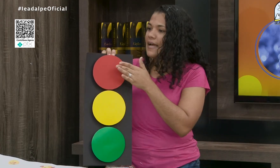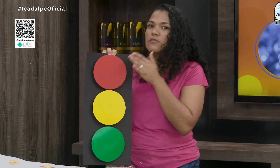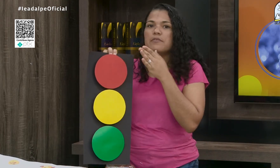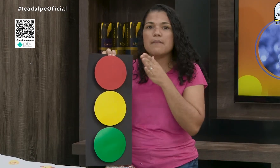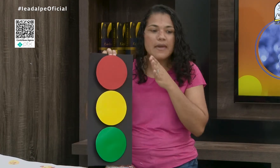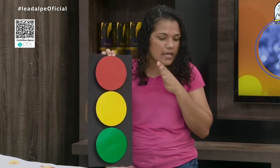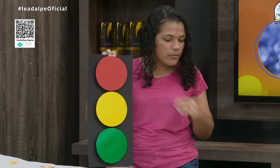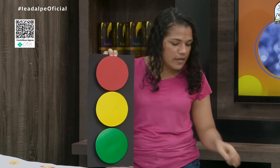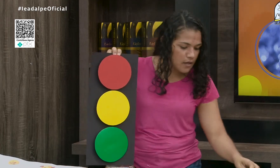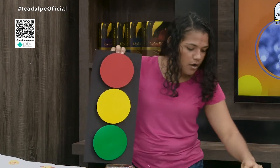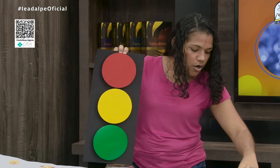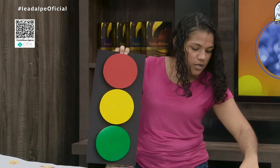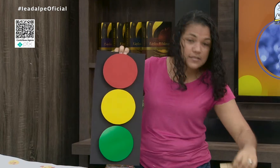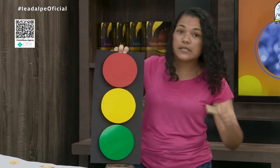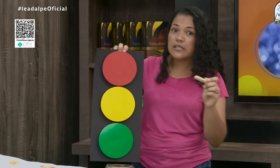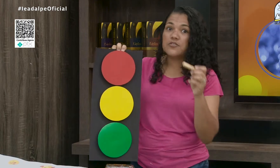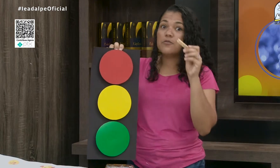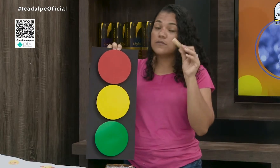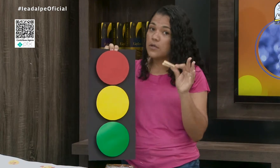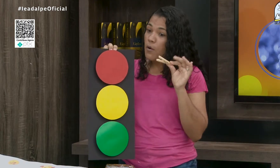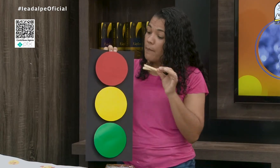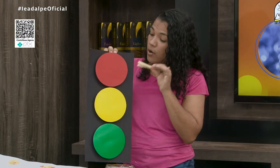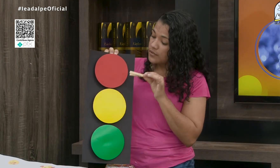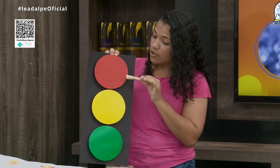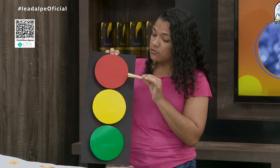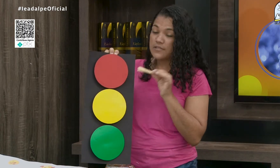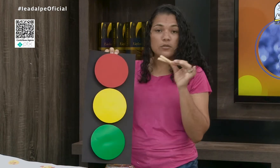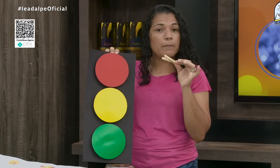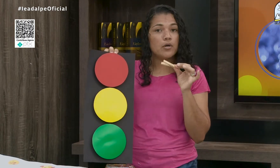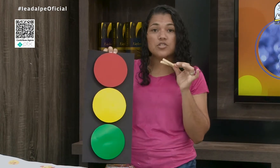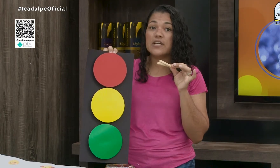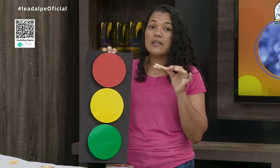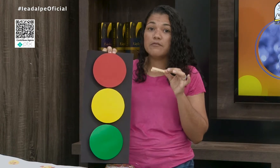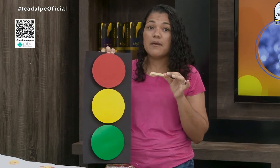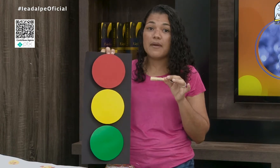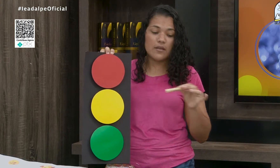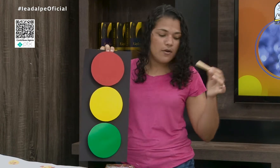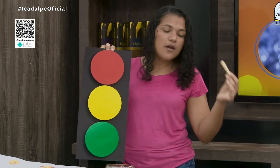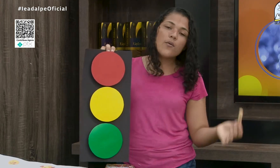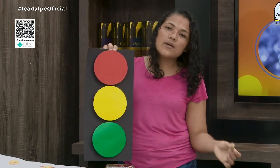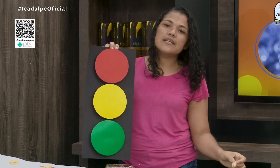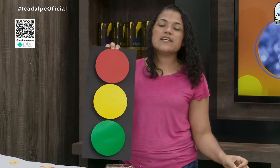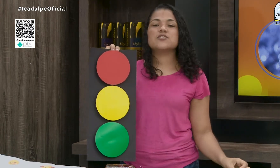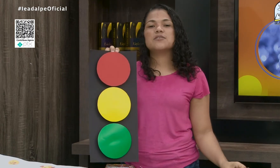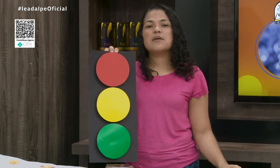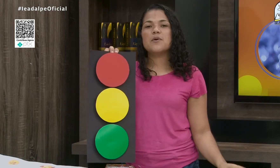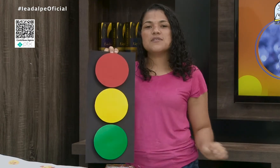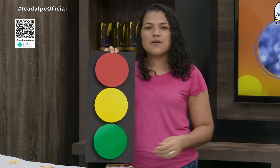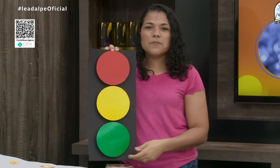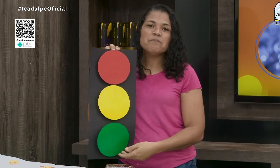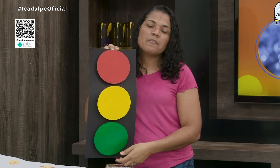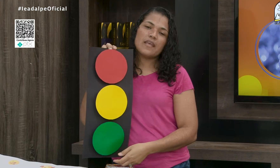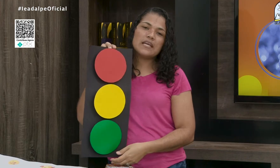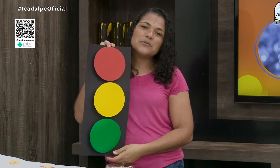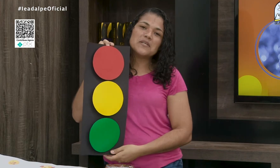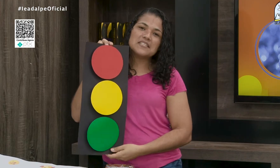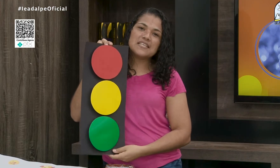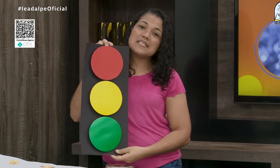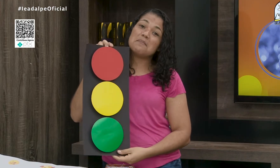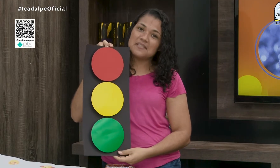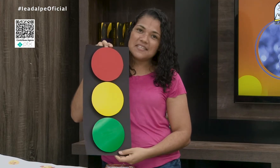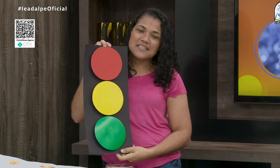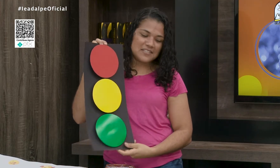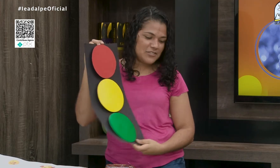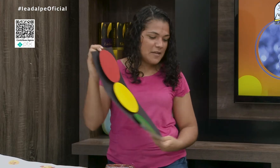pode chegar no vermelho, hein? Ó, Silas, se comporta, ó, você não pode chegar no vermelho. Quanto à questão da emoção aí